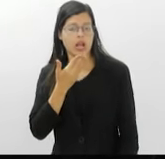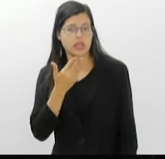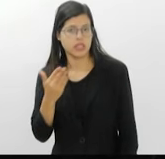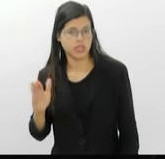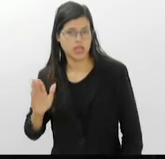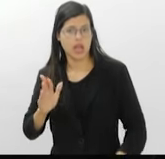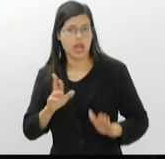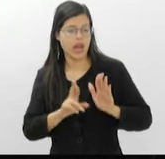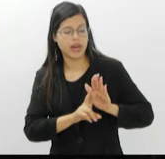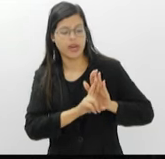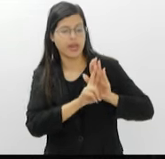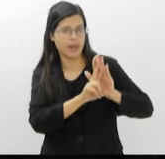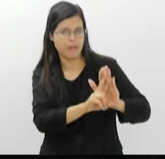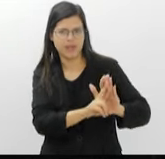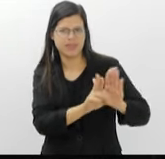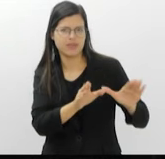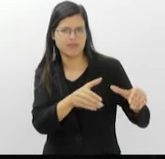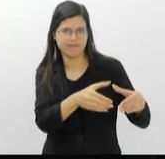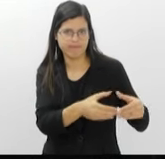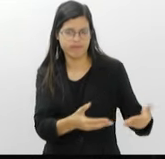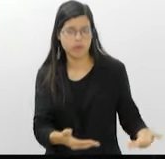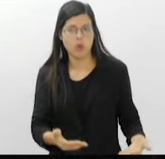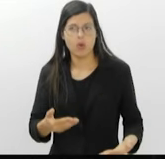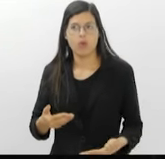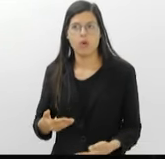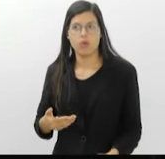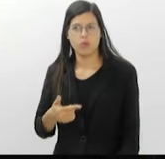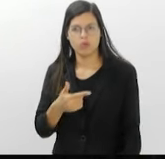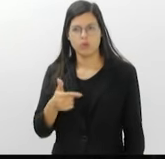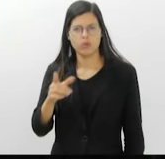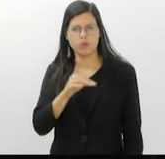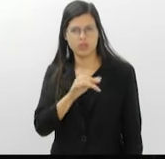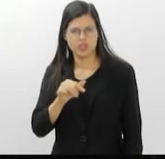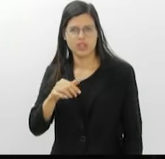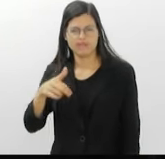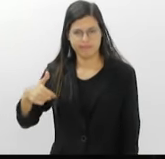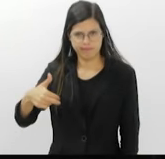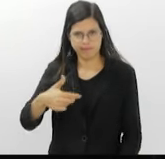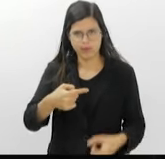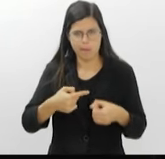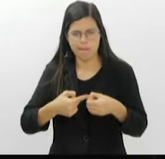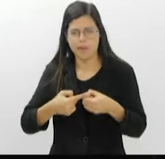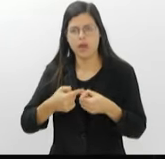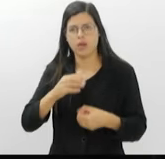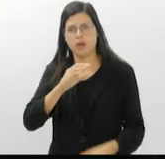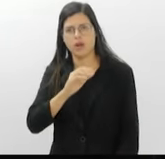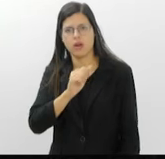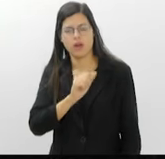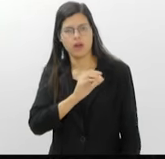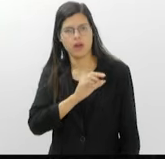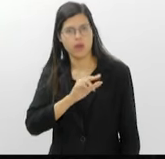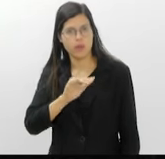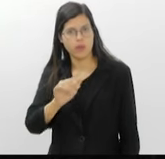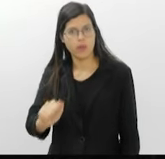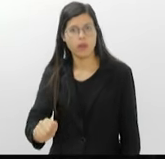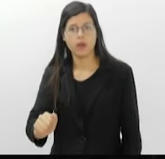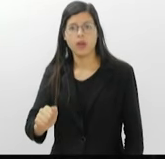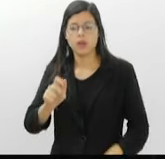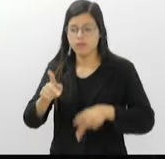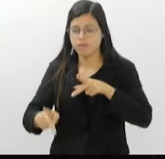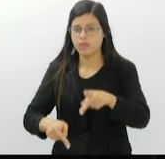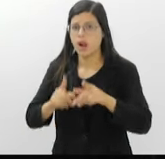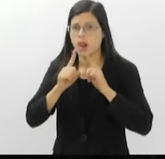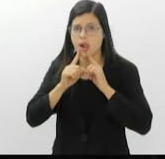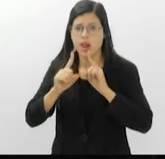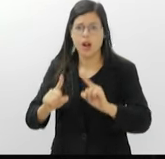representantes da milícia. Outro dia fui andar no Cacuia e a população reclamando que estava sendo obrigada a